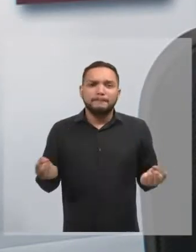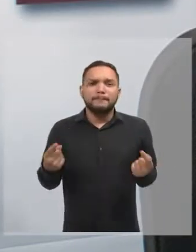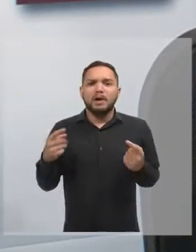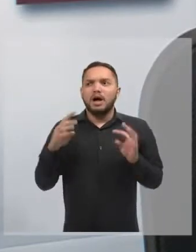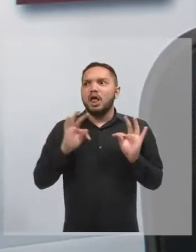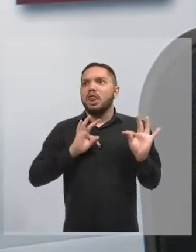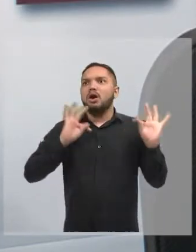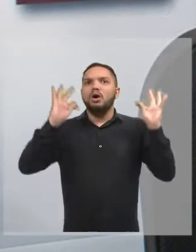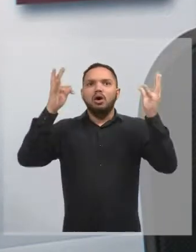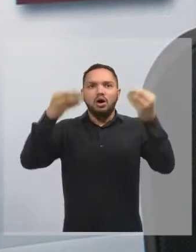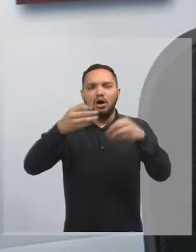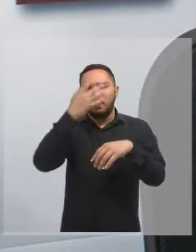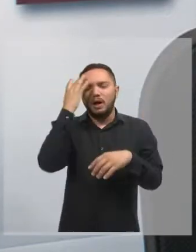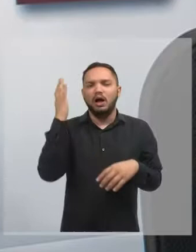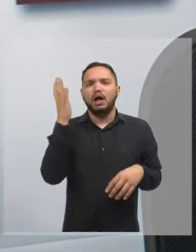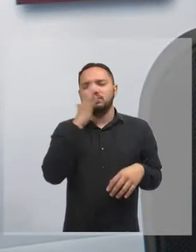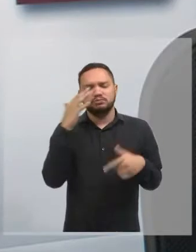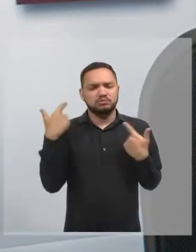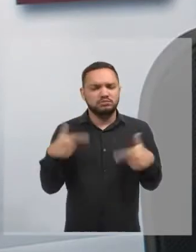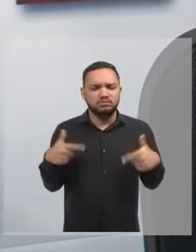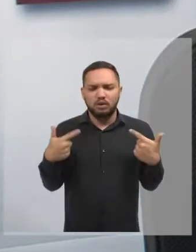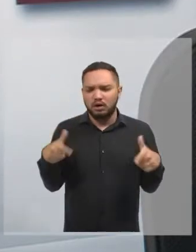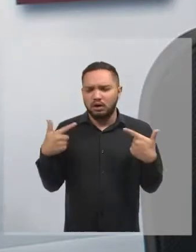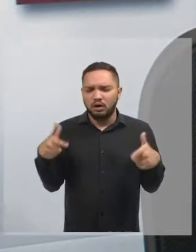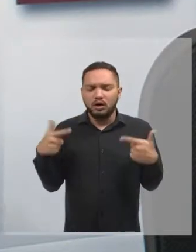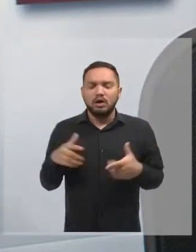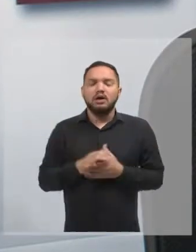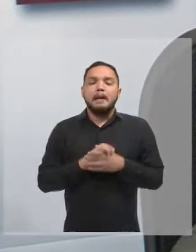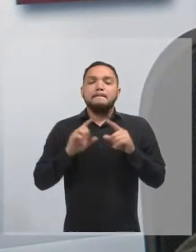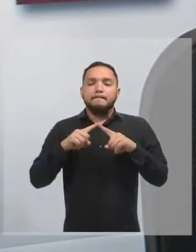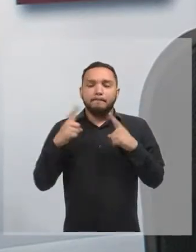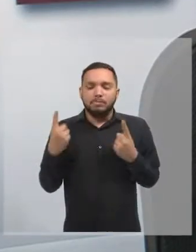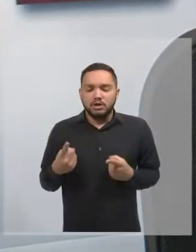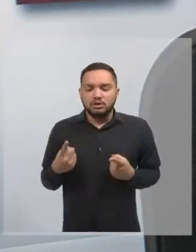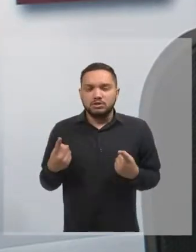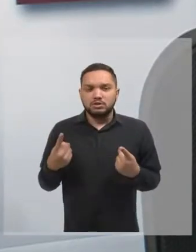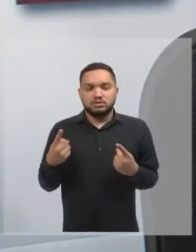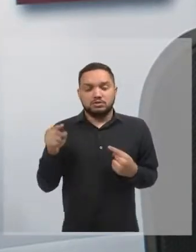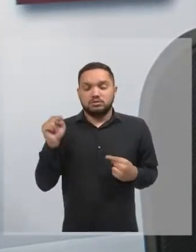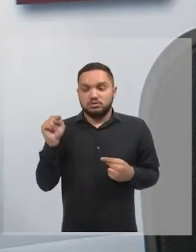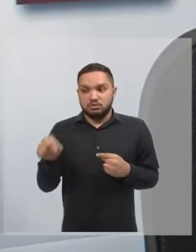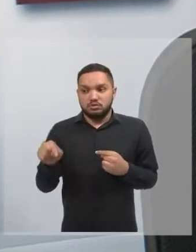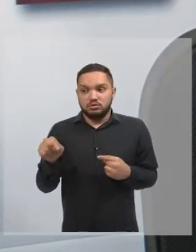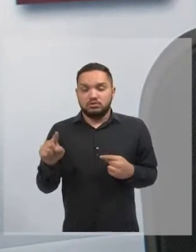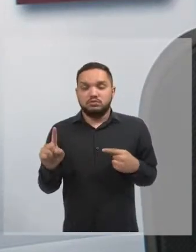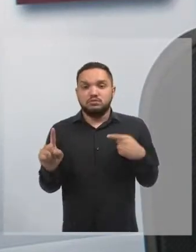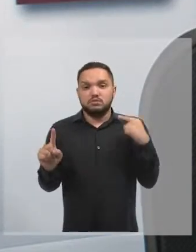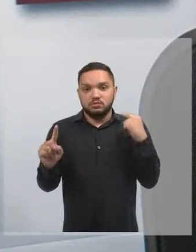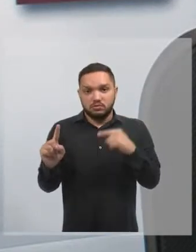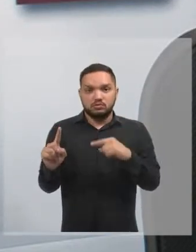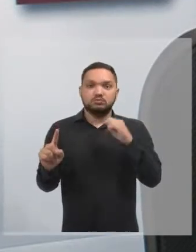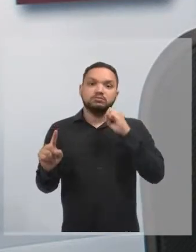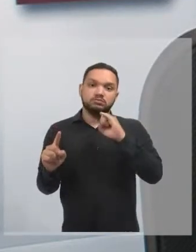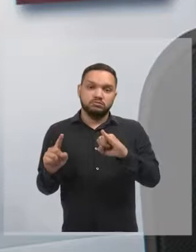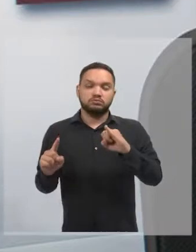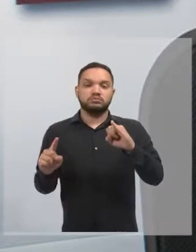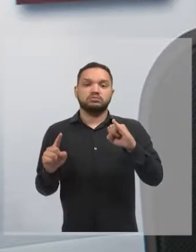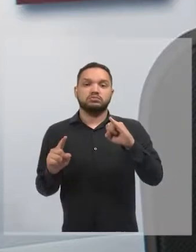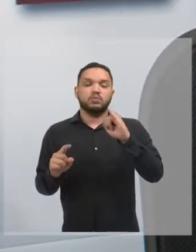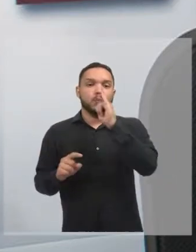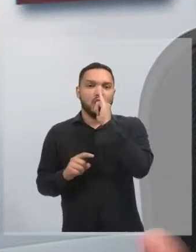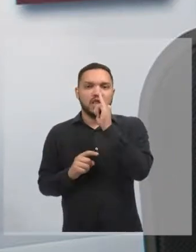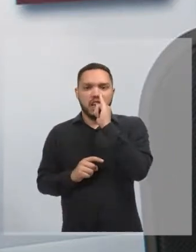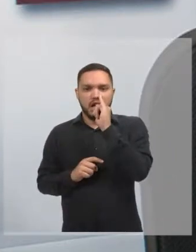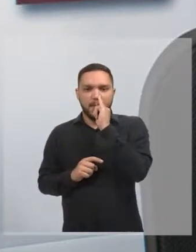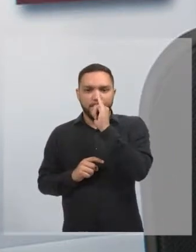todo mundo acompanha. Nem todo mundo acompanha. Agora, quando ele faz através das